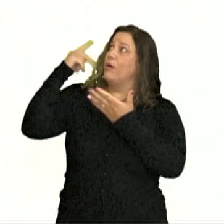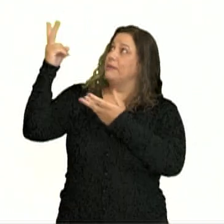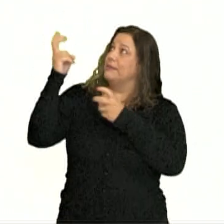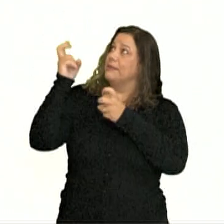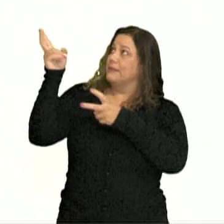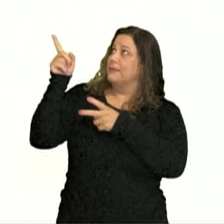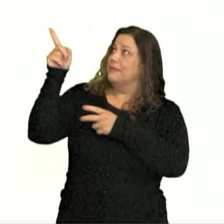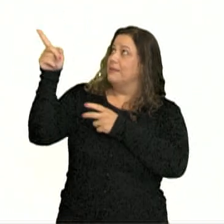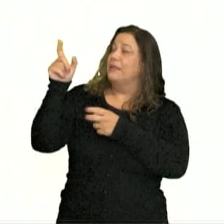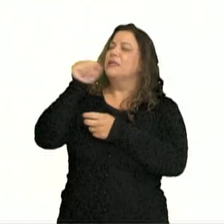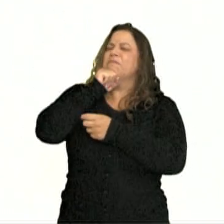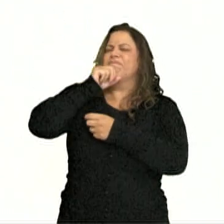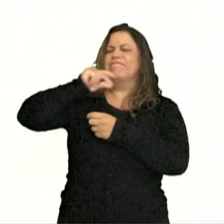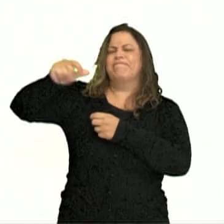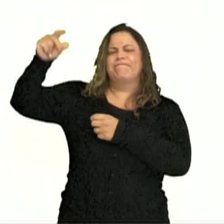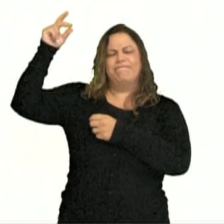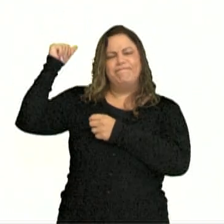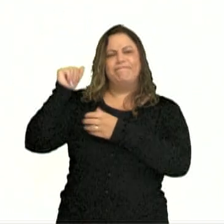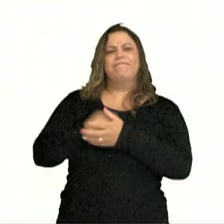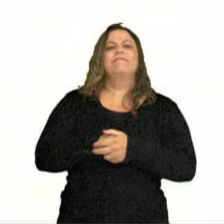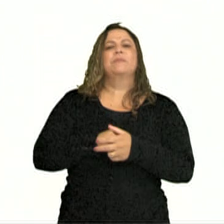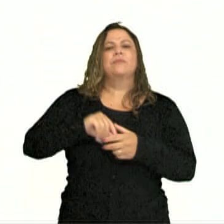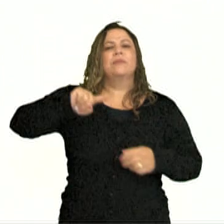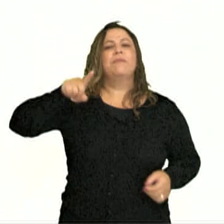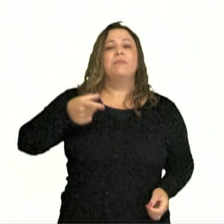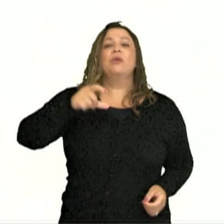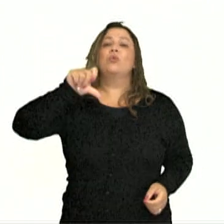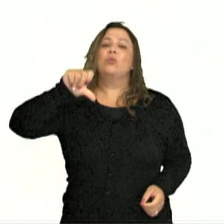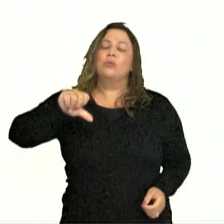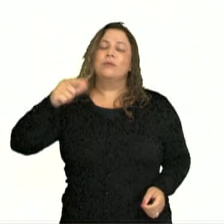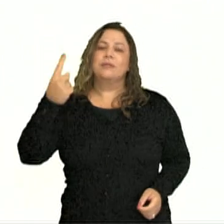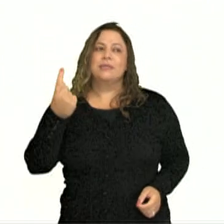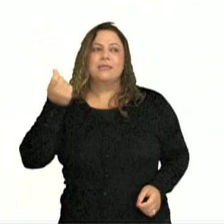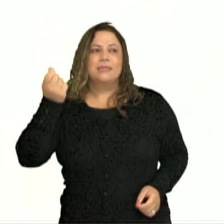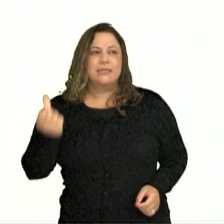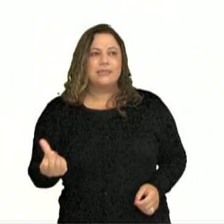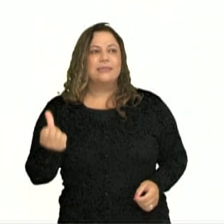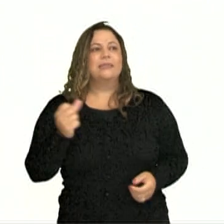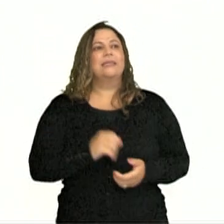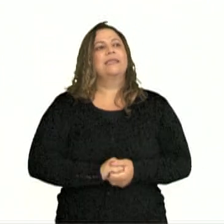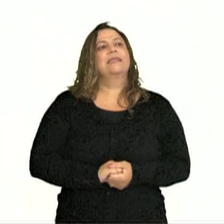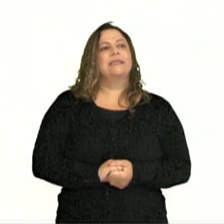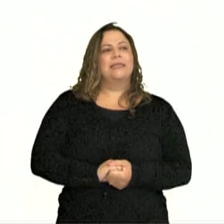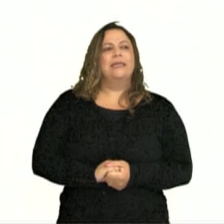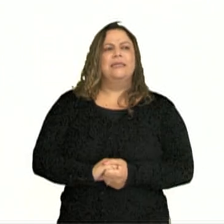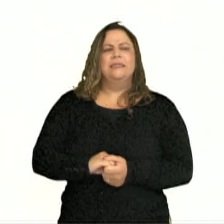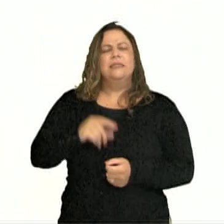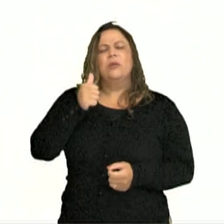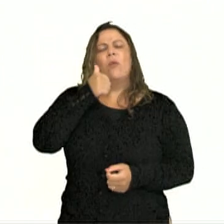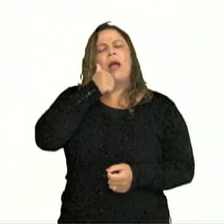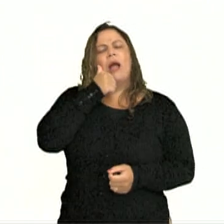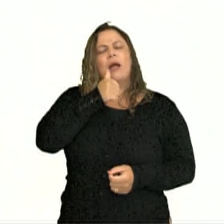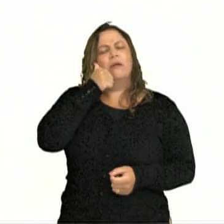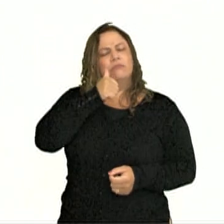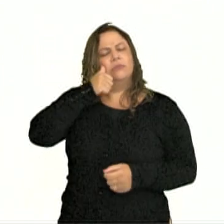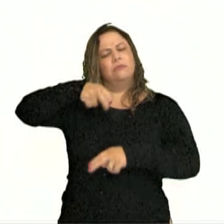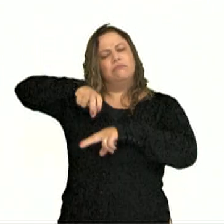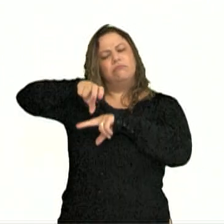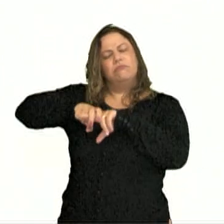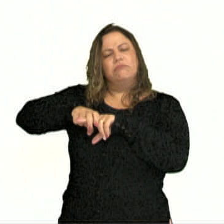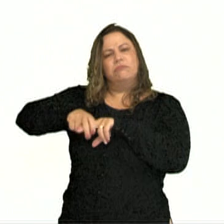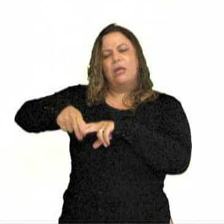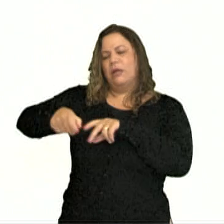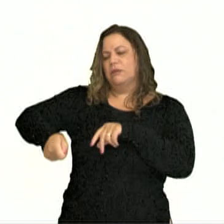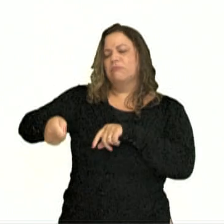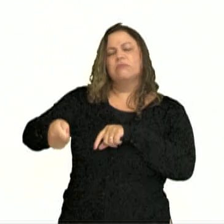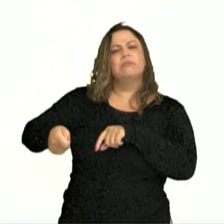de 1916. A gente observa uma mulher sentada segurando uma bengala. Vamos pensar que aqui nos lembra um